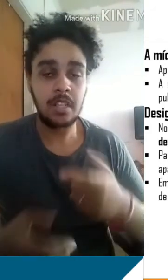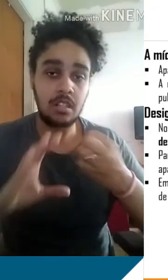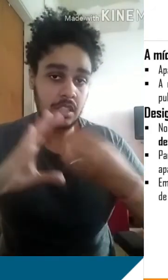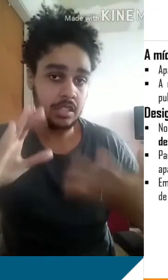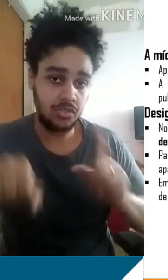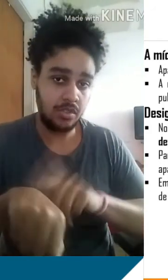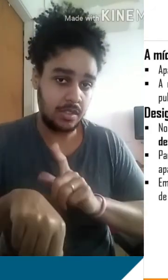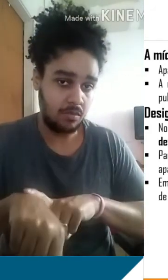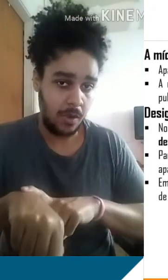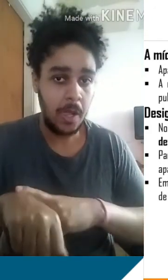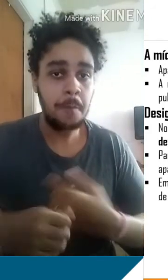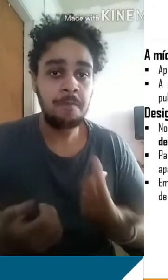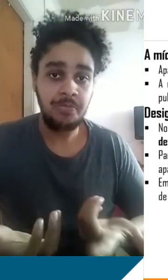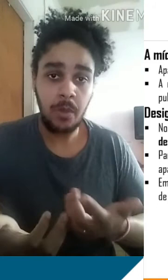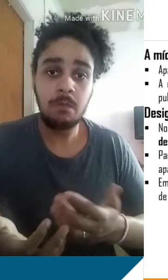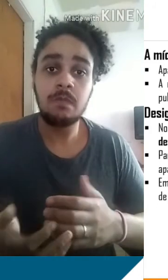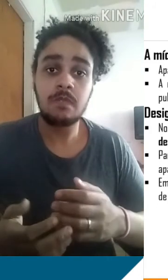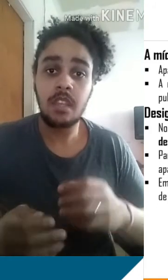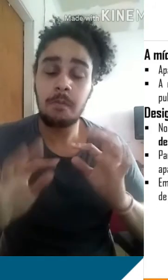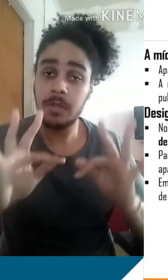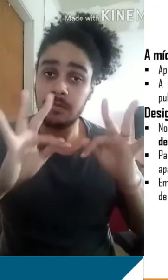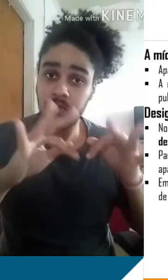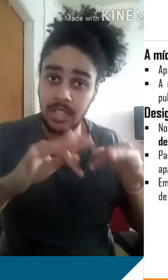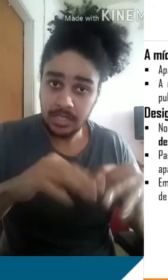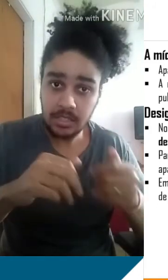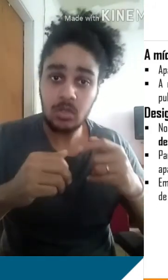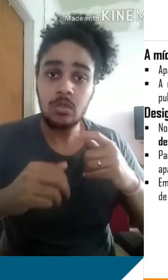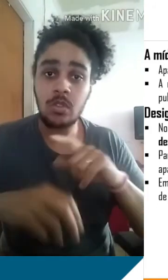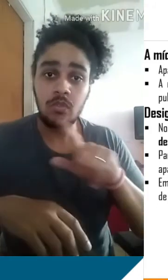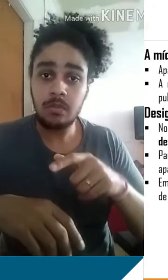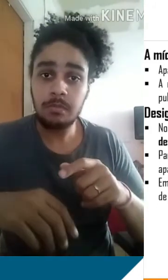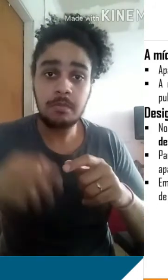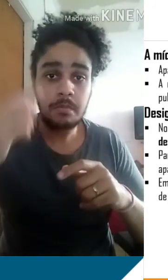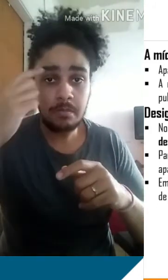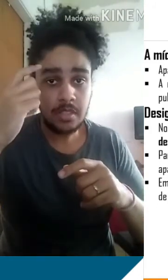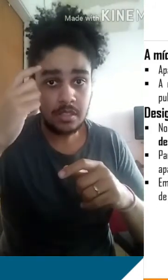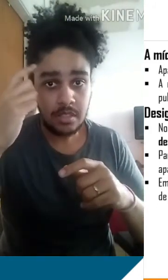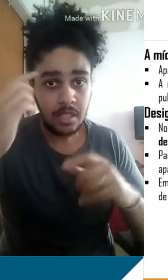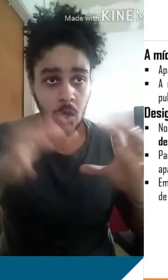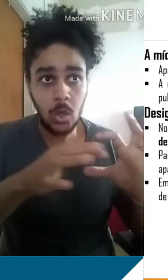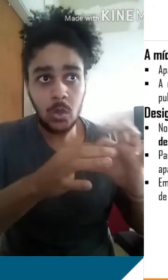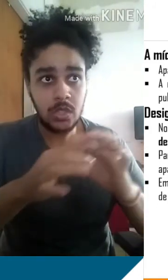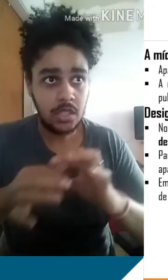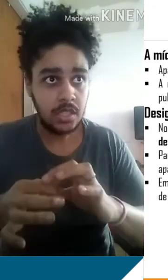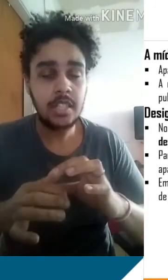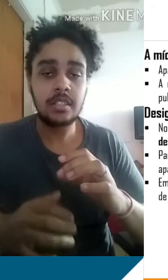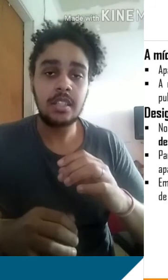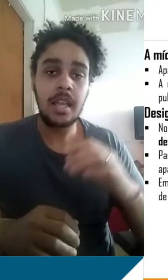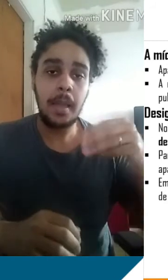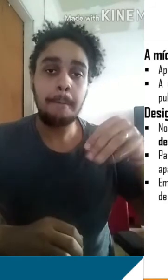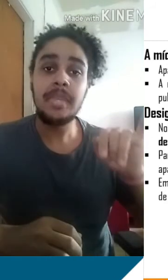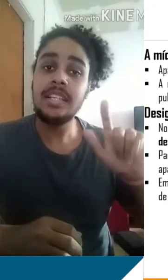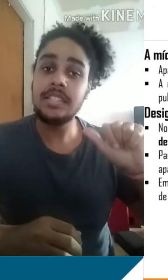pensar esse contexto associado à mídia, à indústria cultural, né? Quando você percebe que a propriedade de empresas, essas